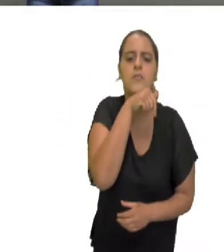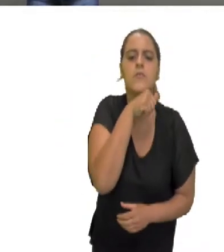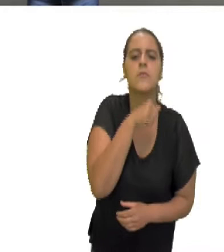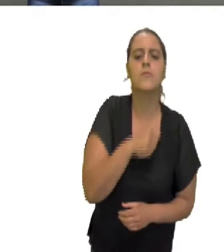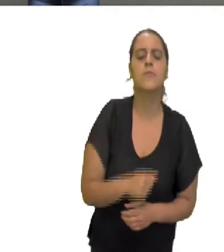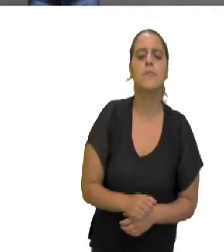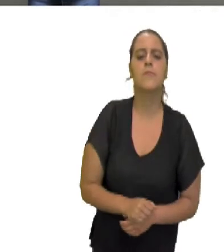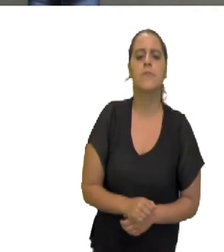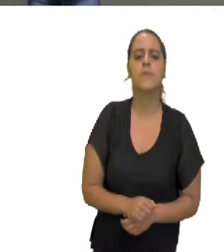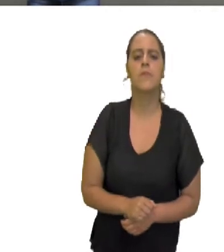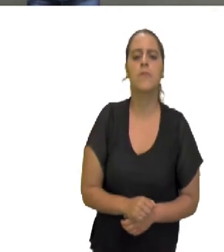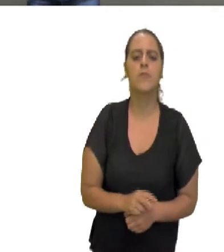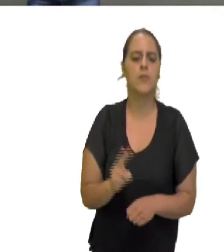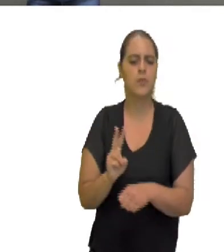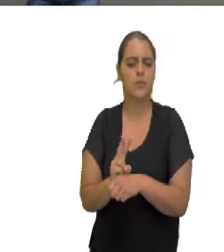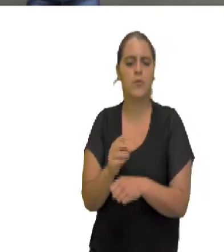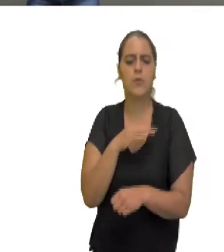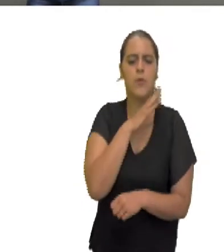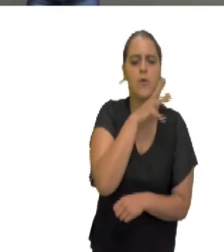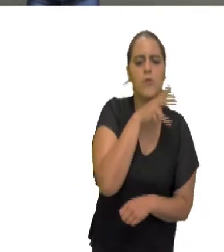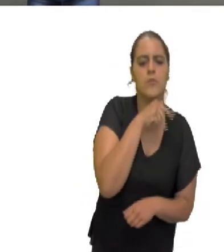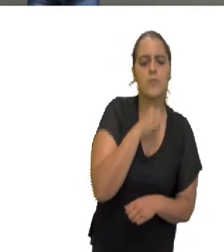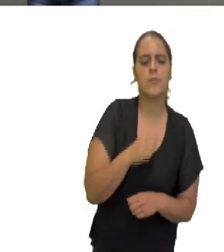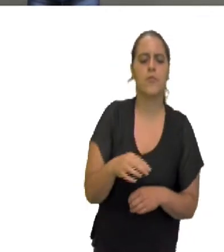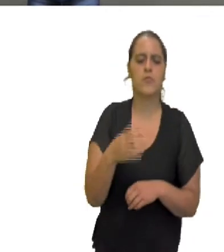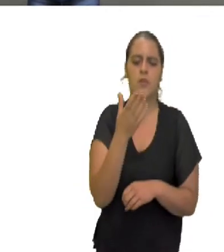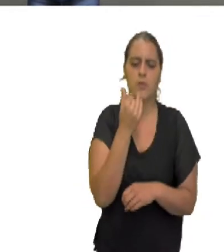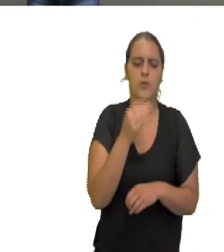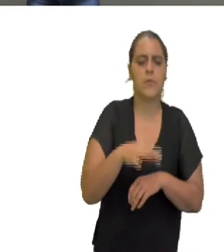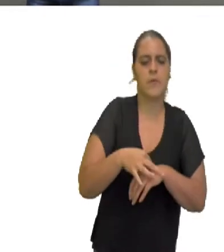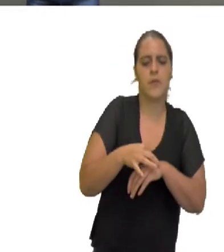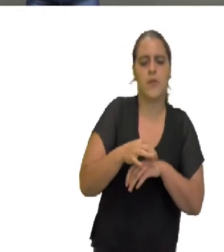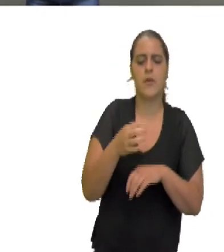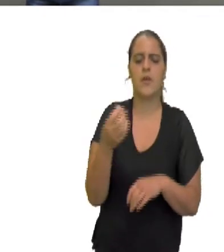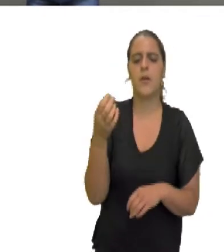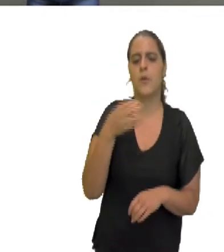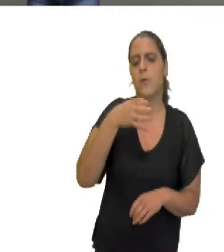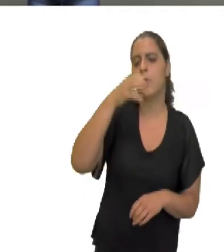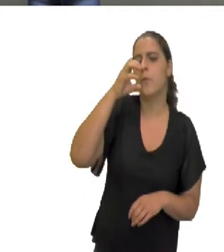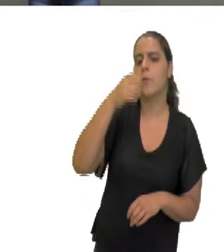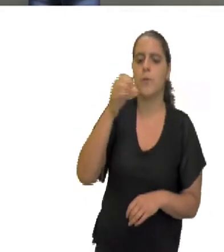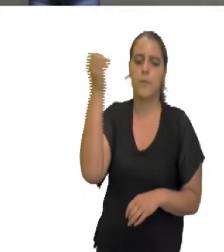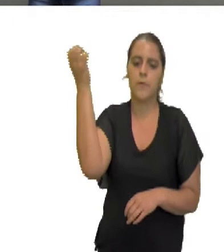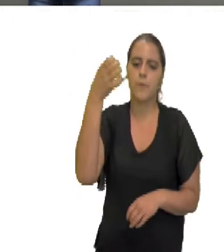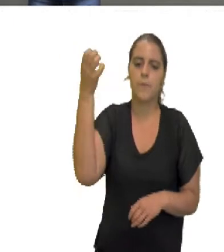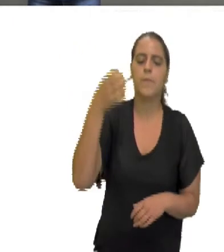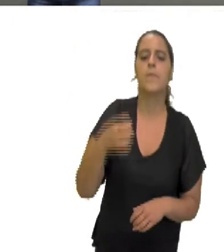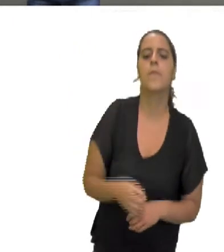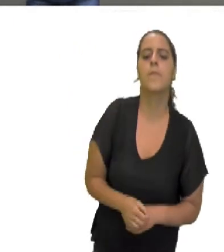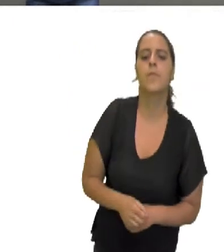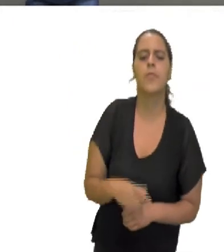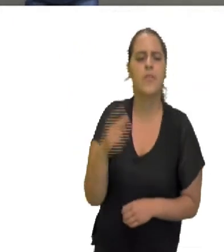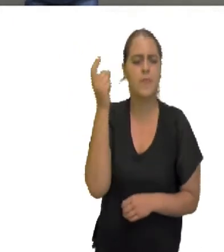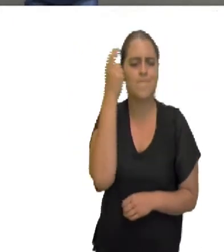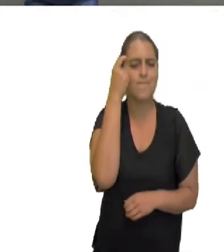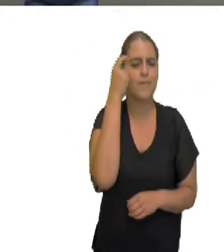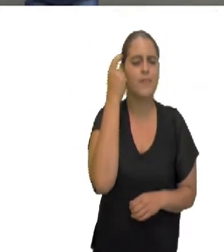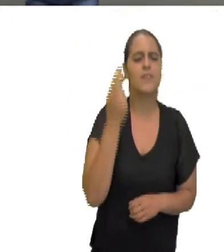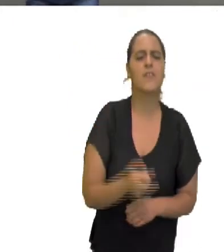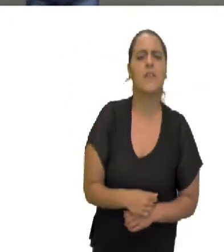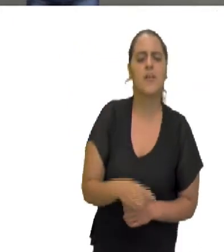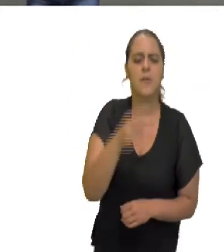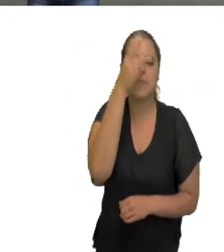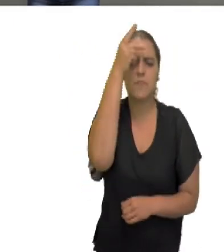animais. Então, quando você come a carne, bebe o leite, você tem que pensar